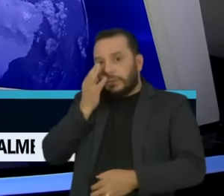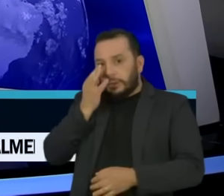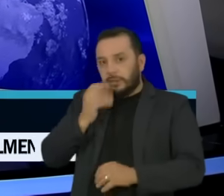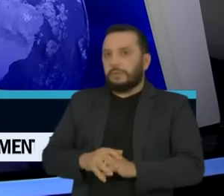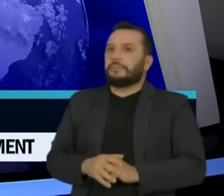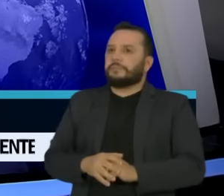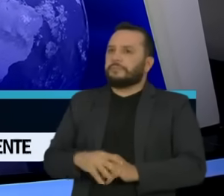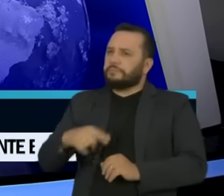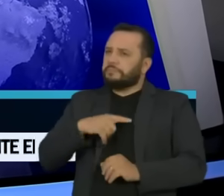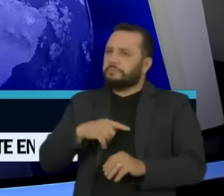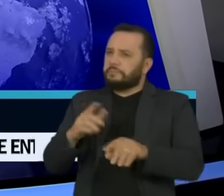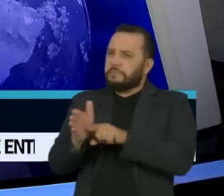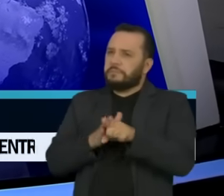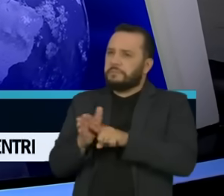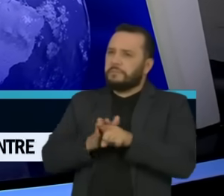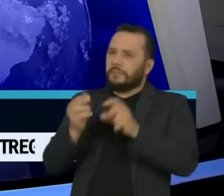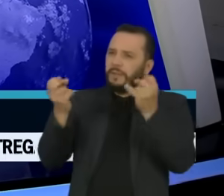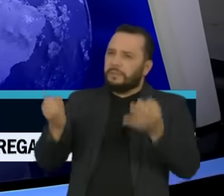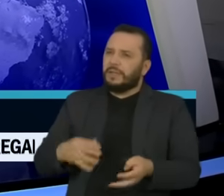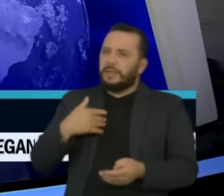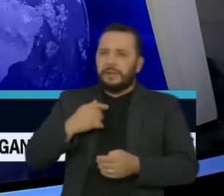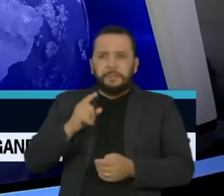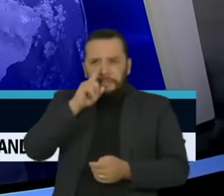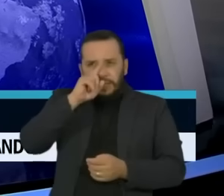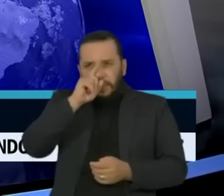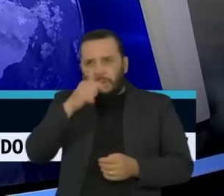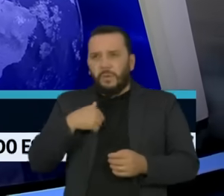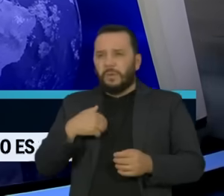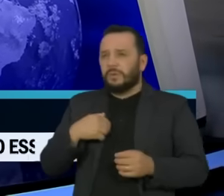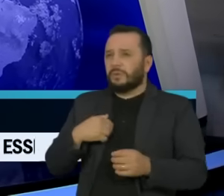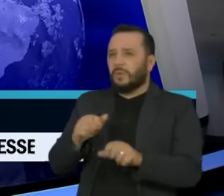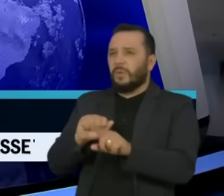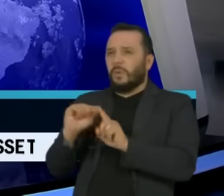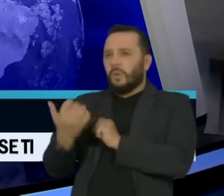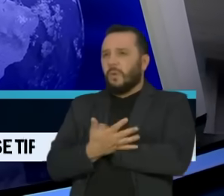que seguem na mesma linha, que falam do risco da alta contaminação